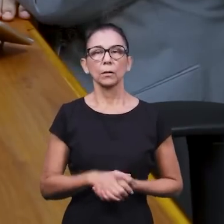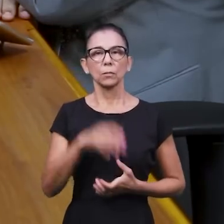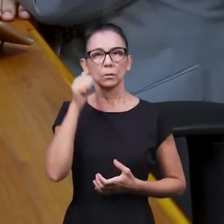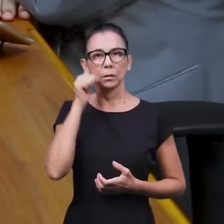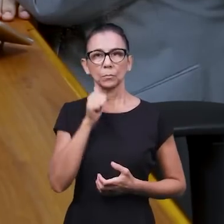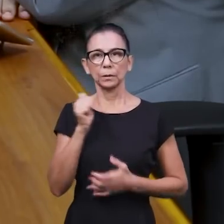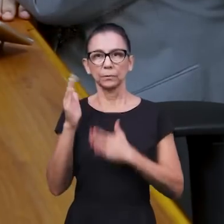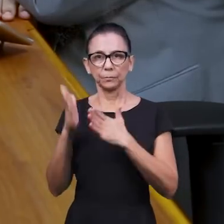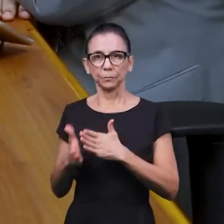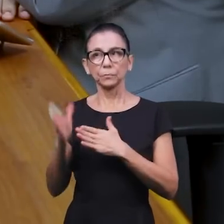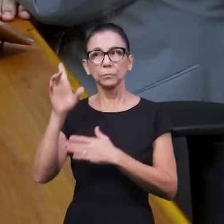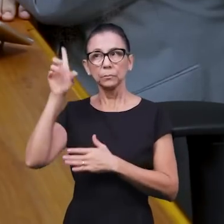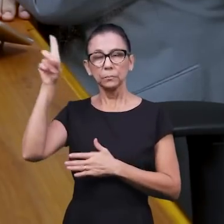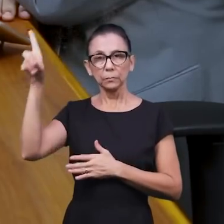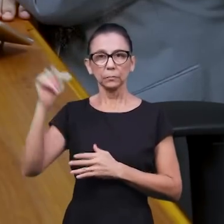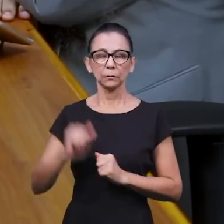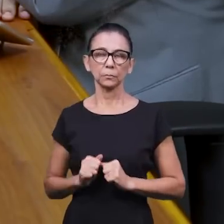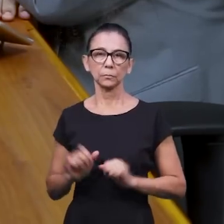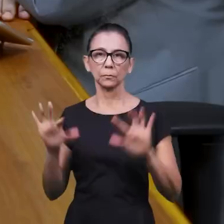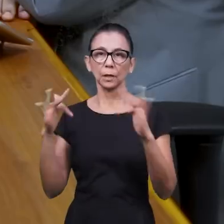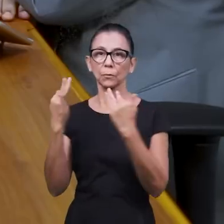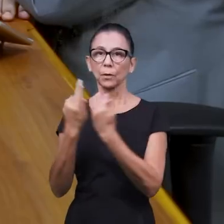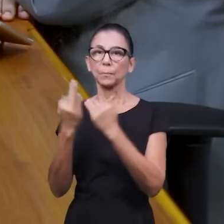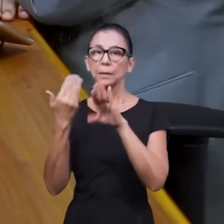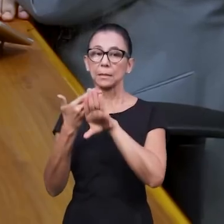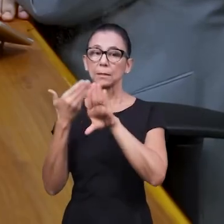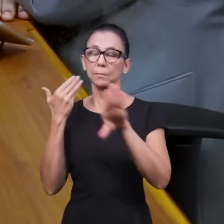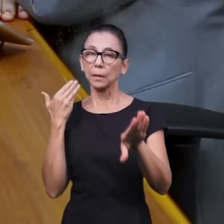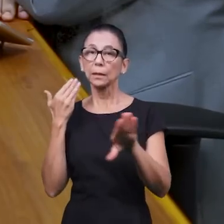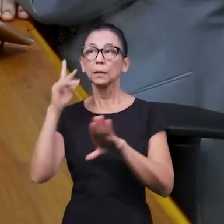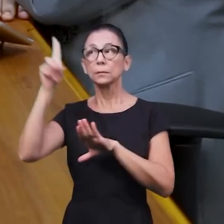santificada, sabe por quê? Porque o texto diz lá em